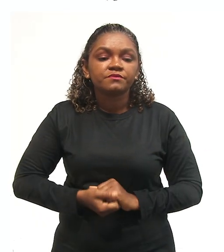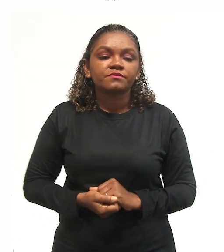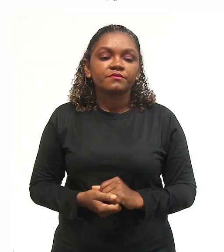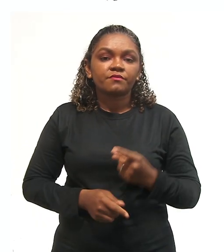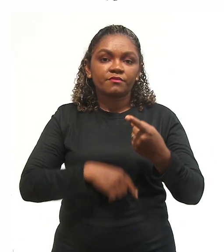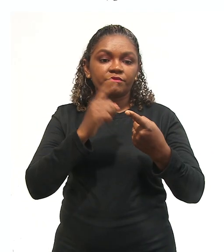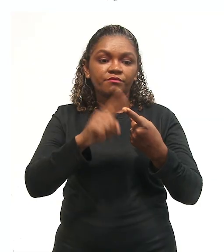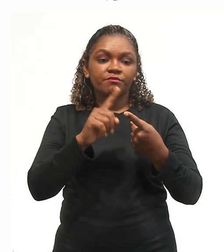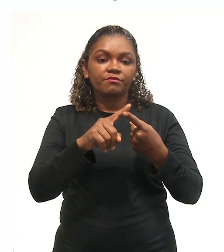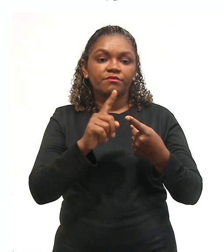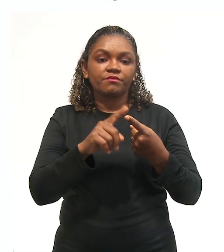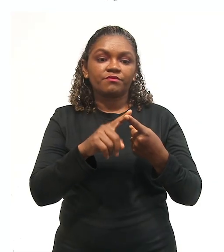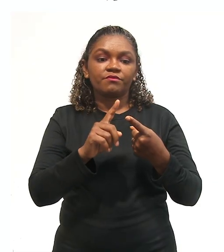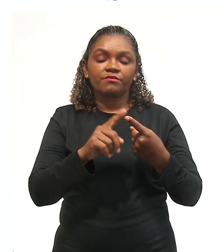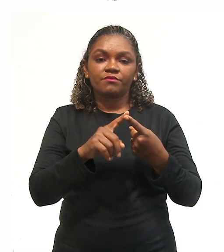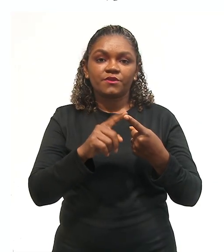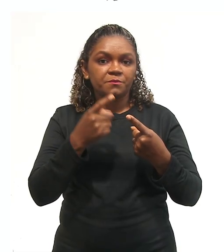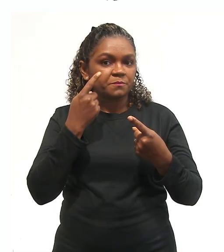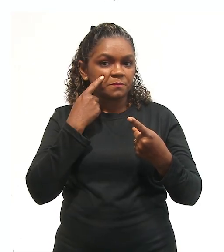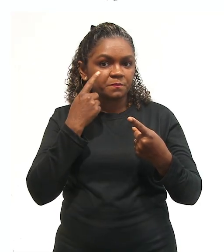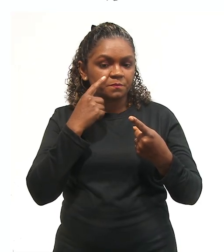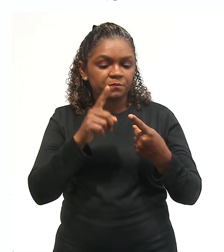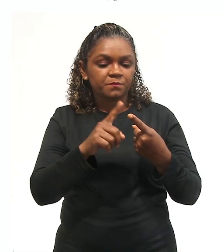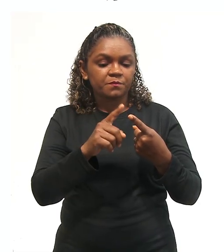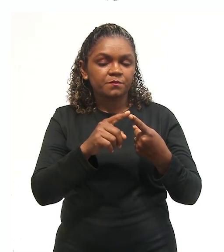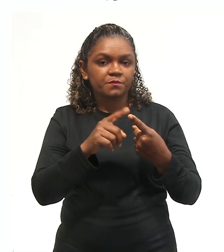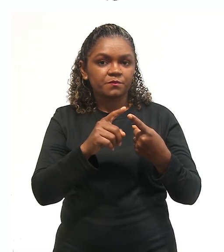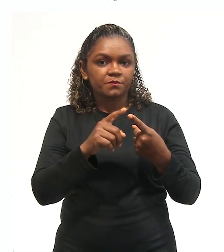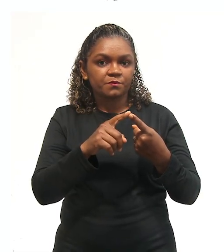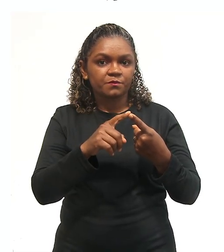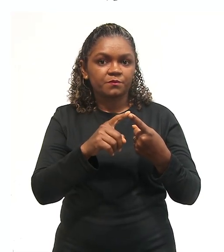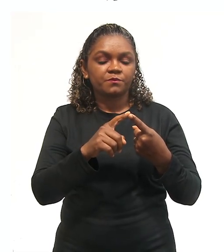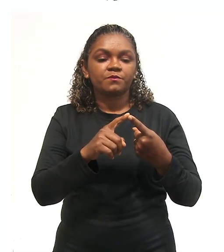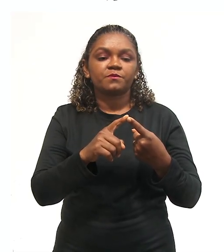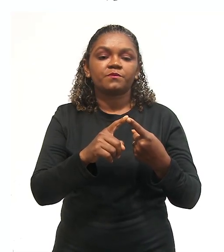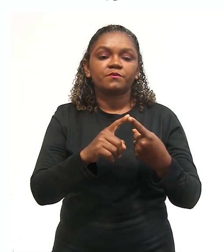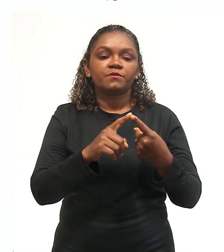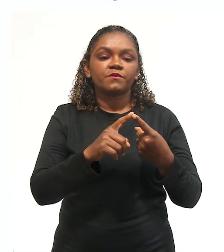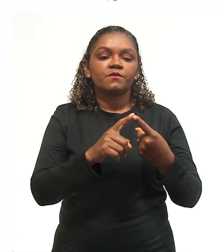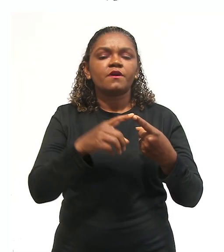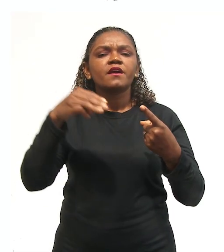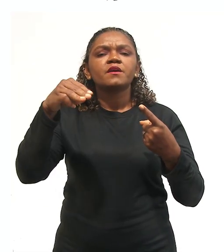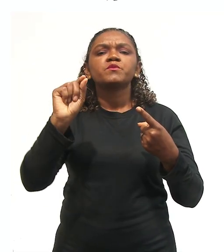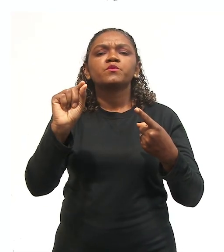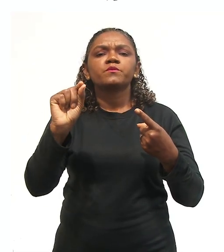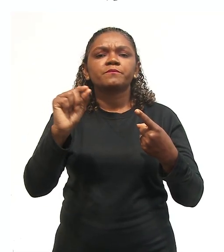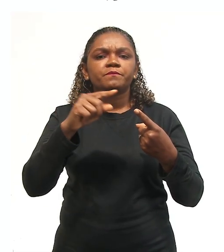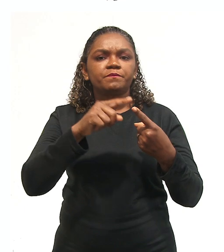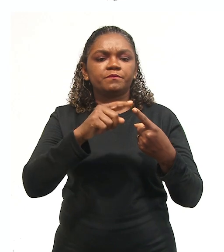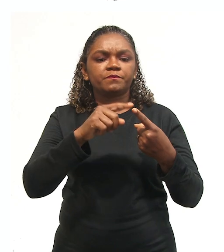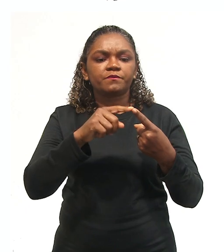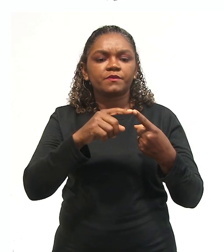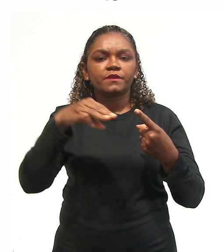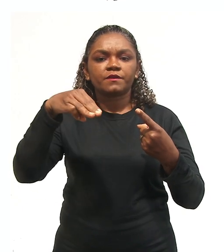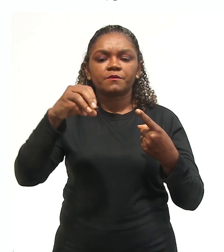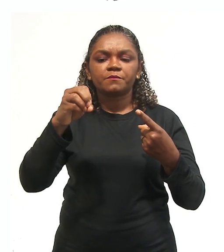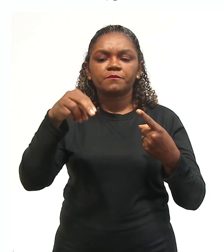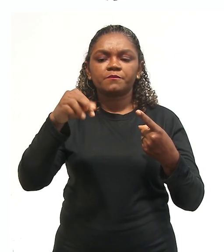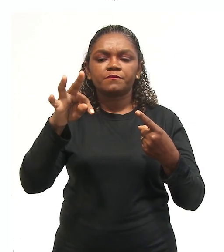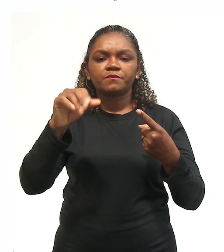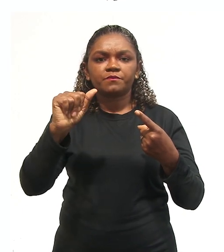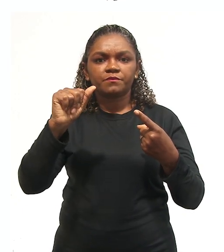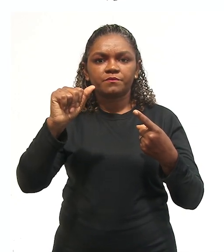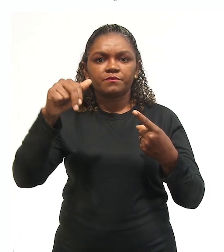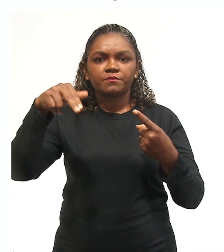dessas letras, né? Nós temos a fórmula, mas a gente precisa também entender o conceito de cada letra. O M é